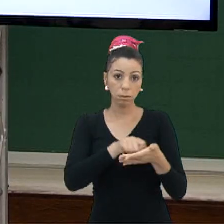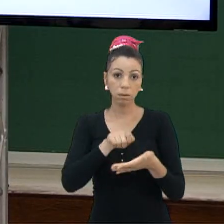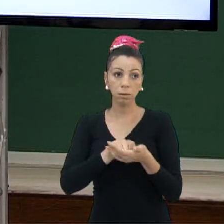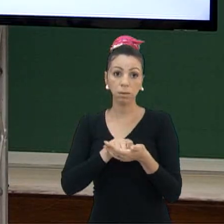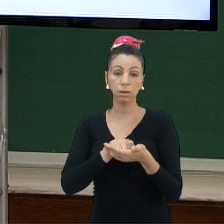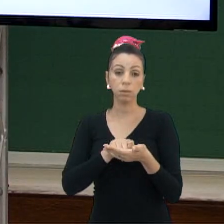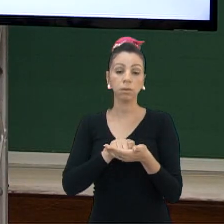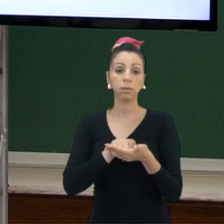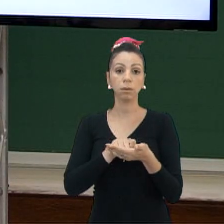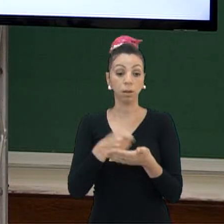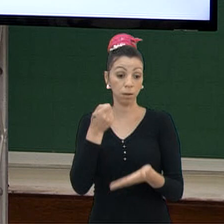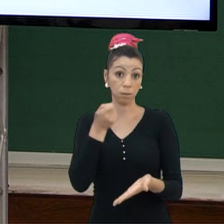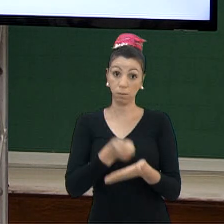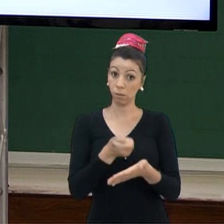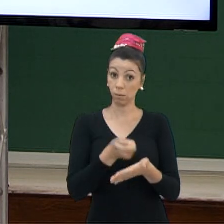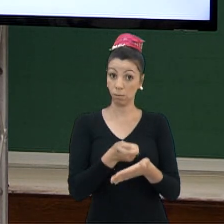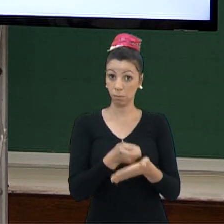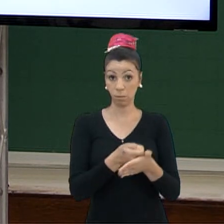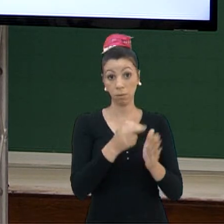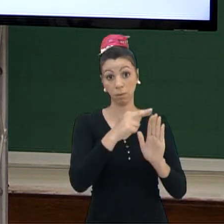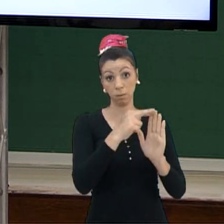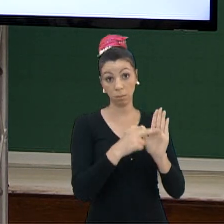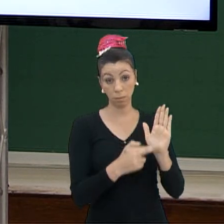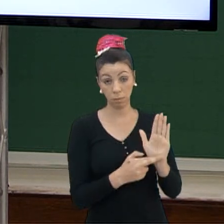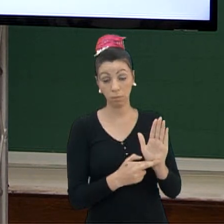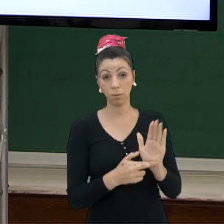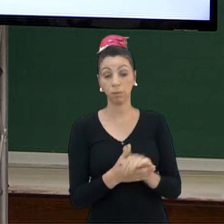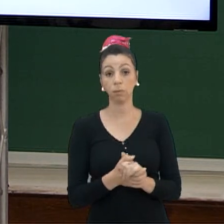muito cobrada da gente em